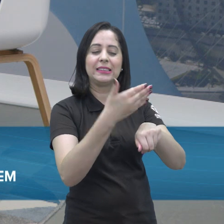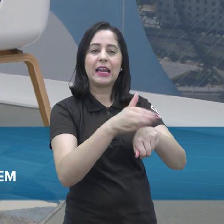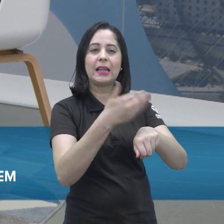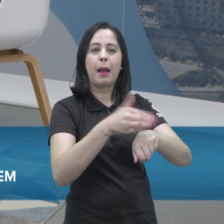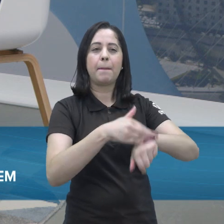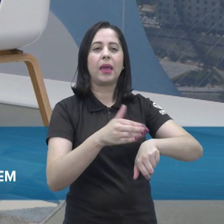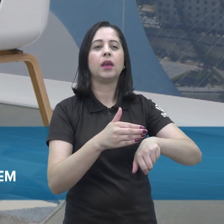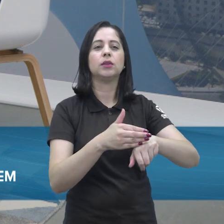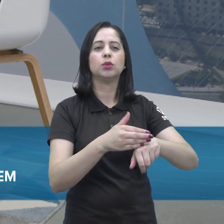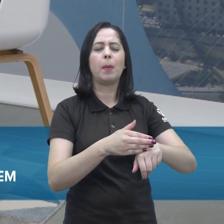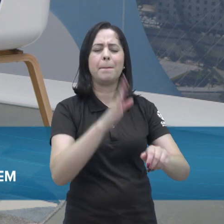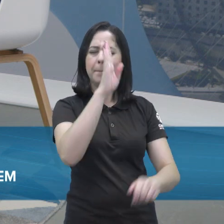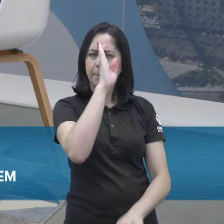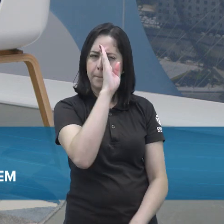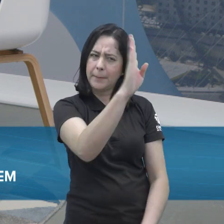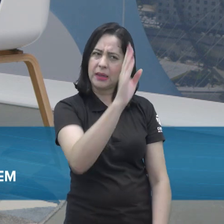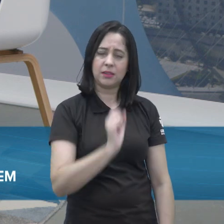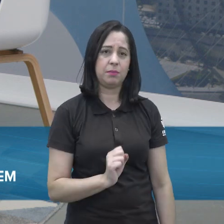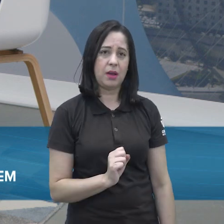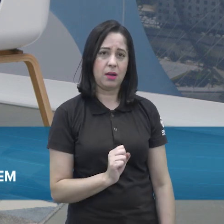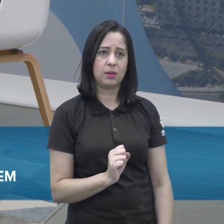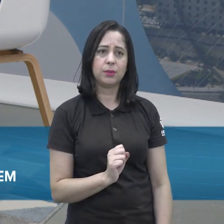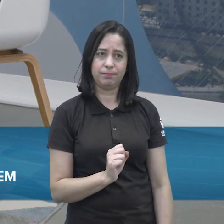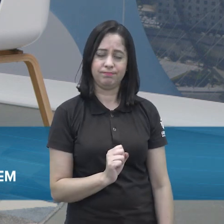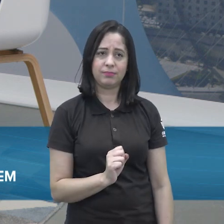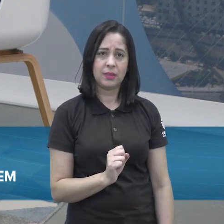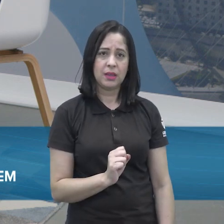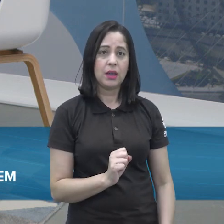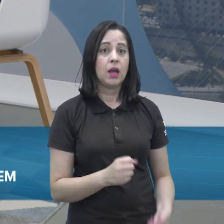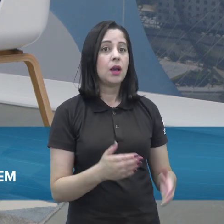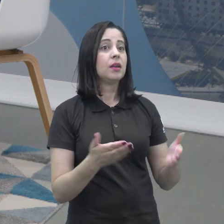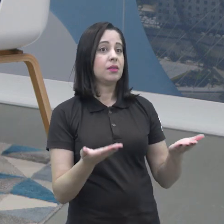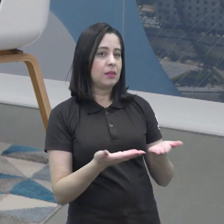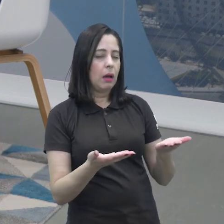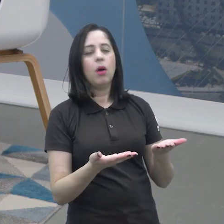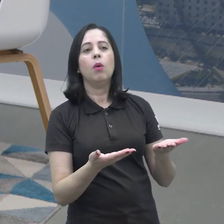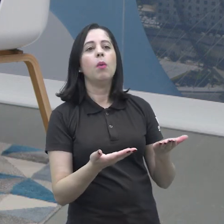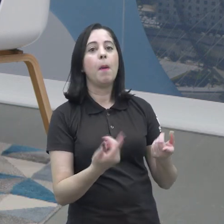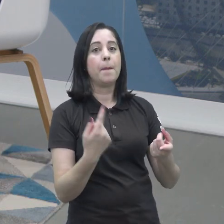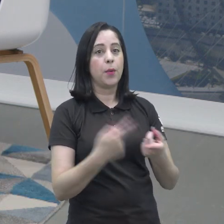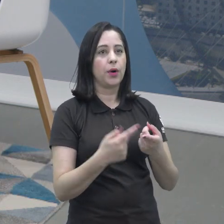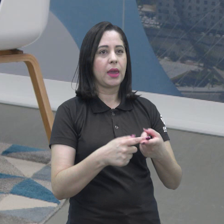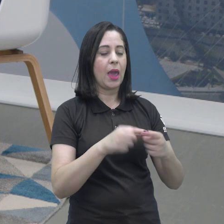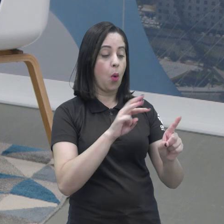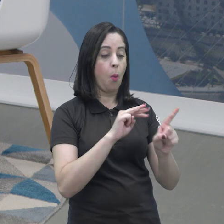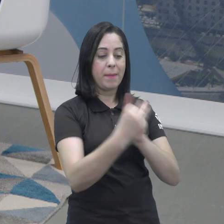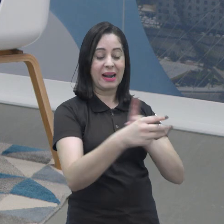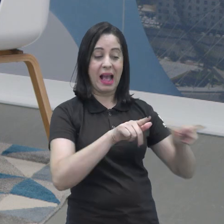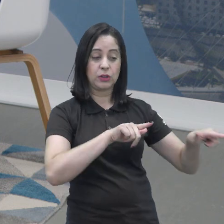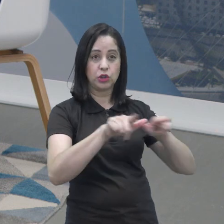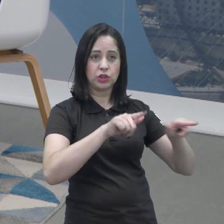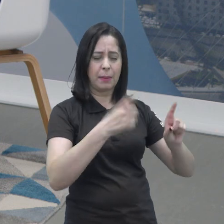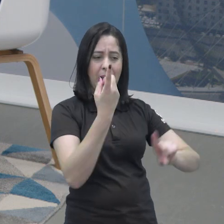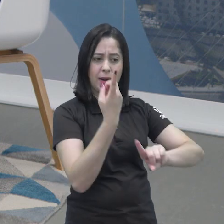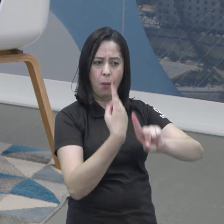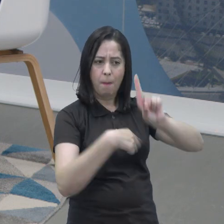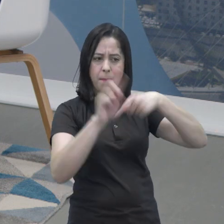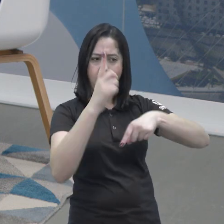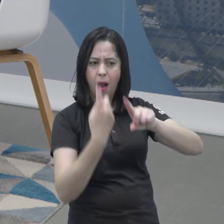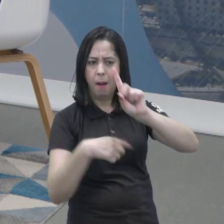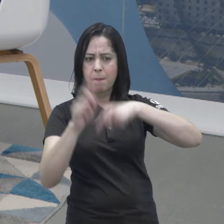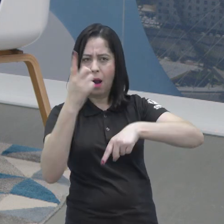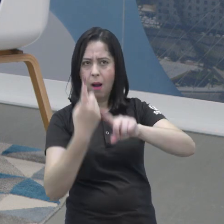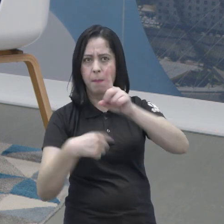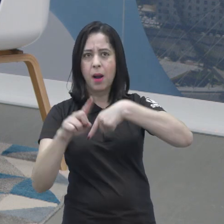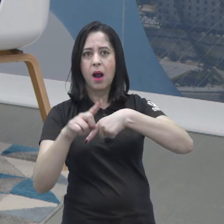é a grande palavra. Hoje em dia, se fala muito também de media training, né? Quando a gente fala de evolução do mercado de trabalho, muito se usa os